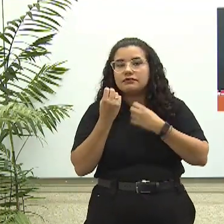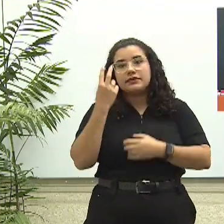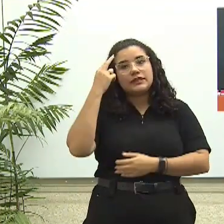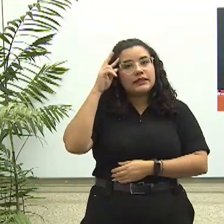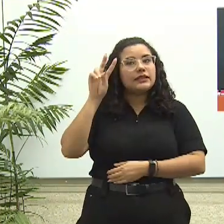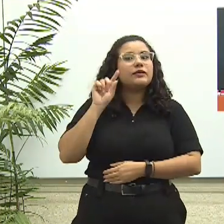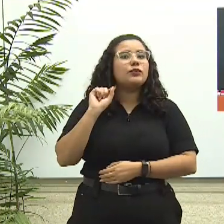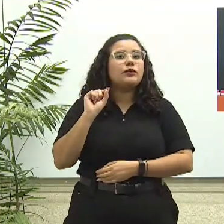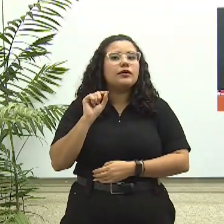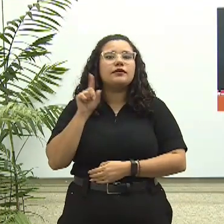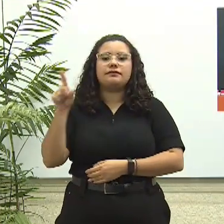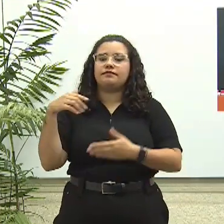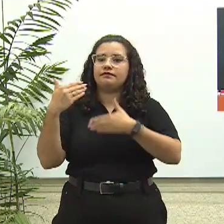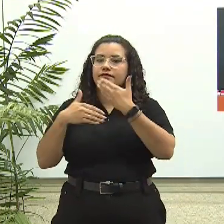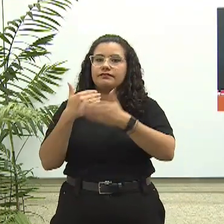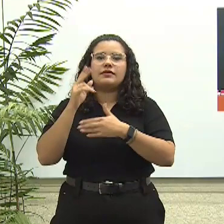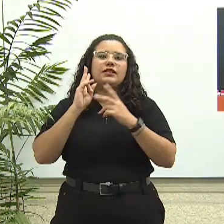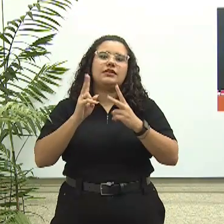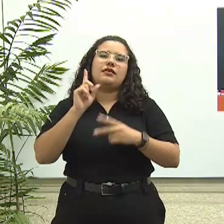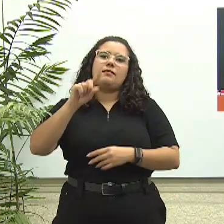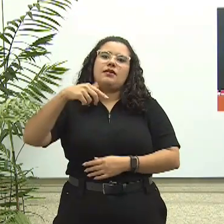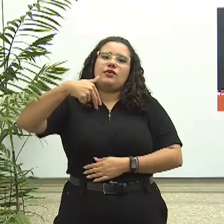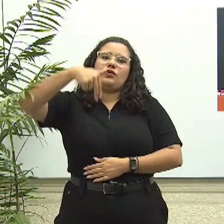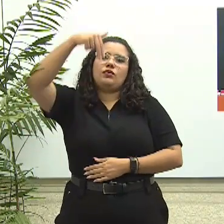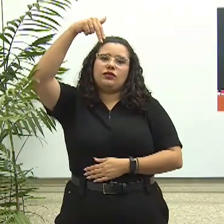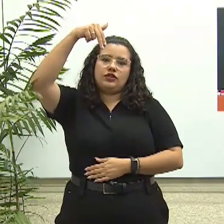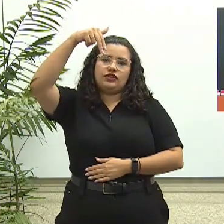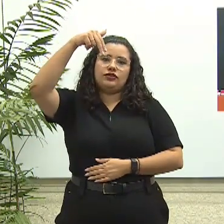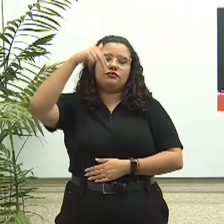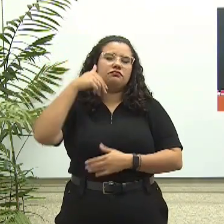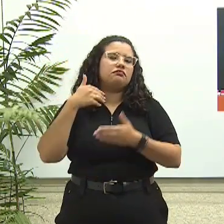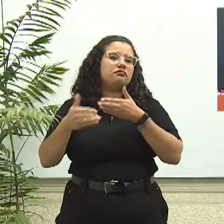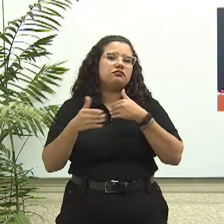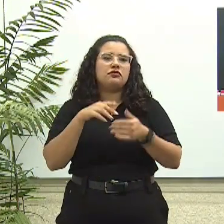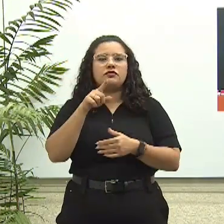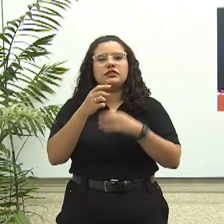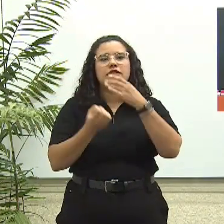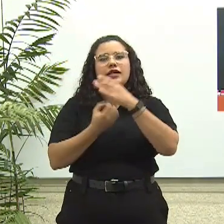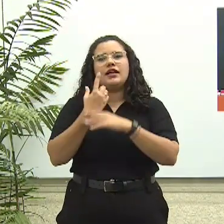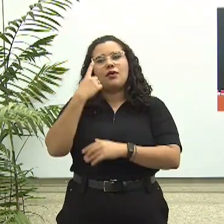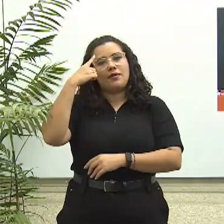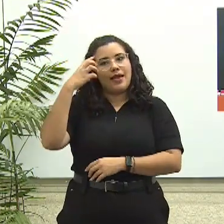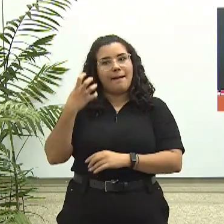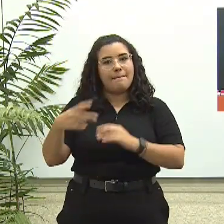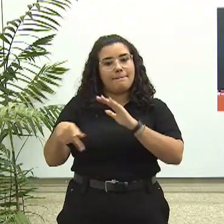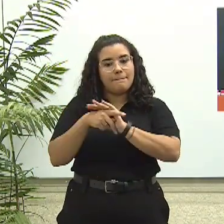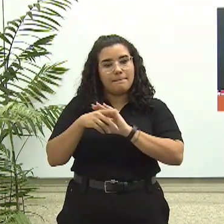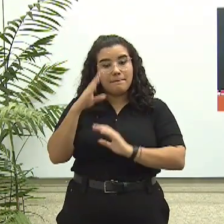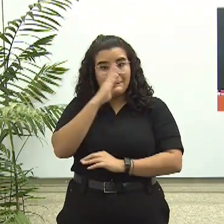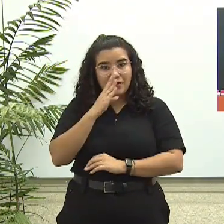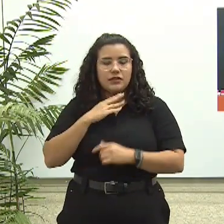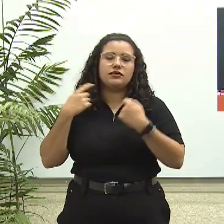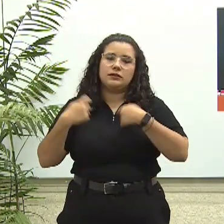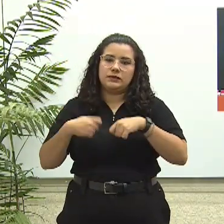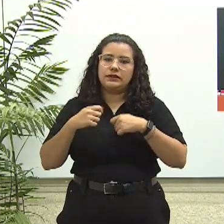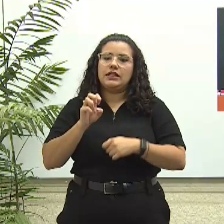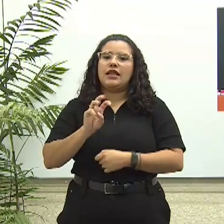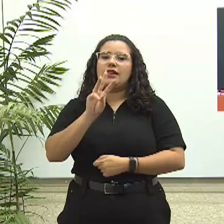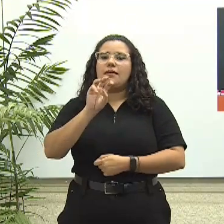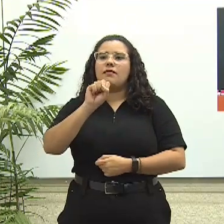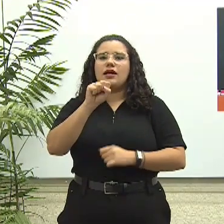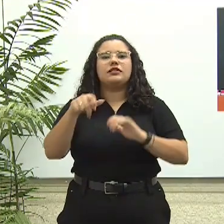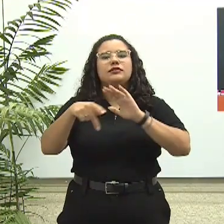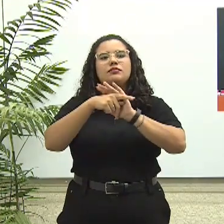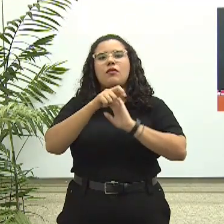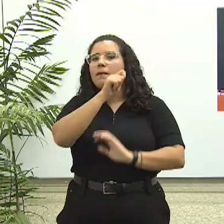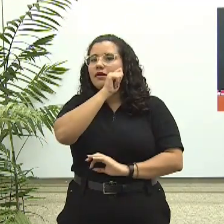de processamento sempre é no norte né Mesmo quando você cria uma ia no Brasil é necessário usar a aws da Amazon